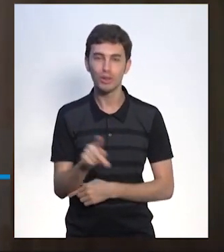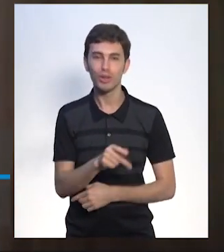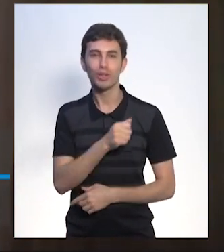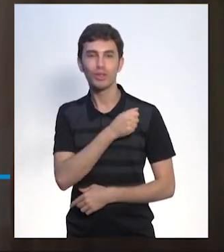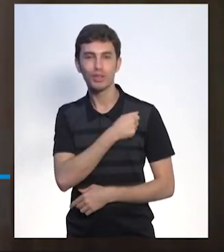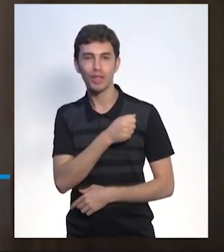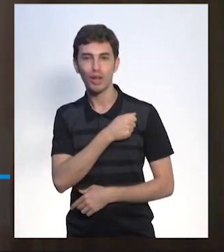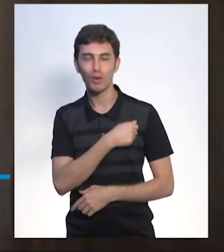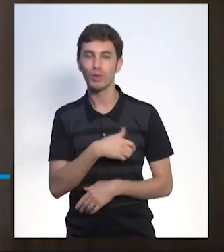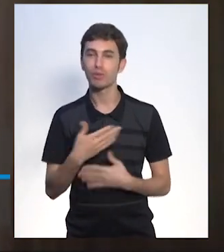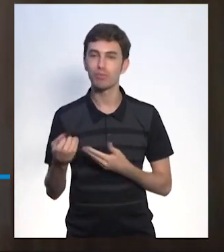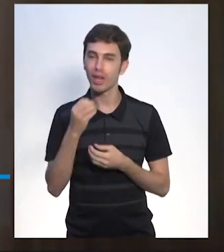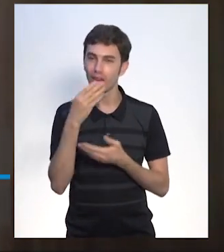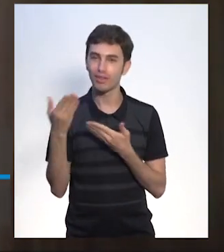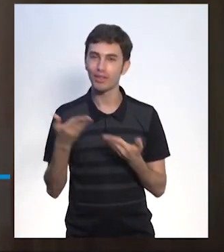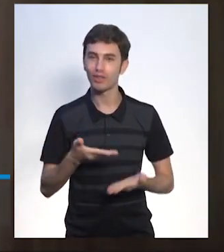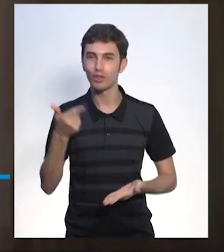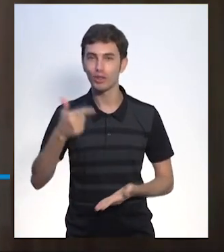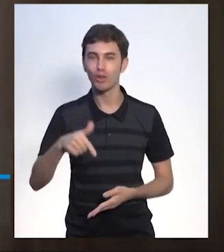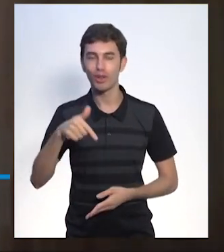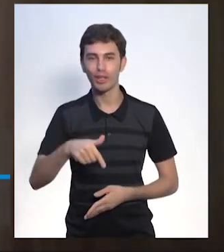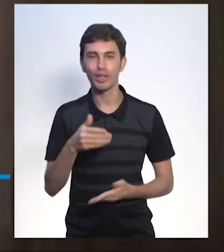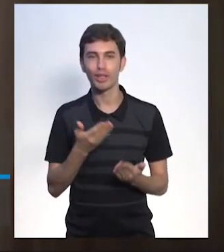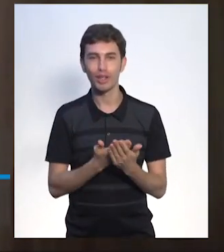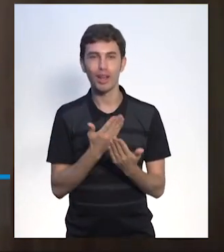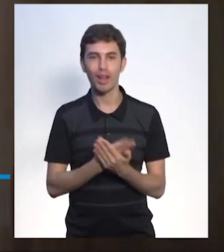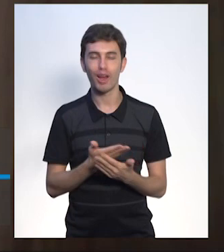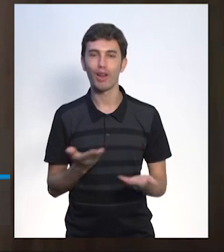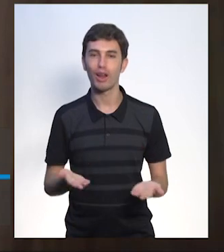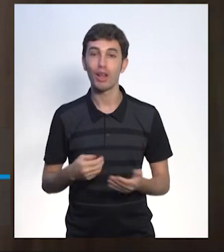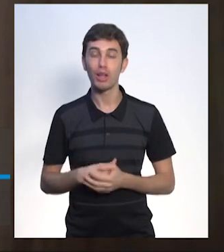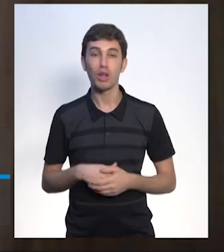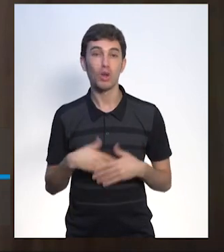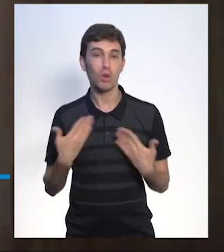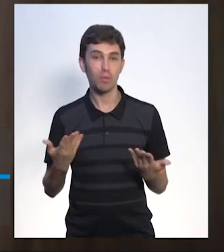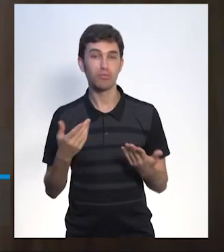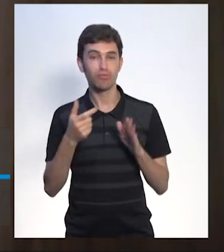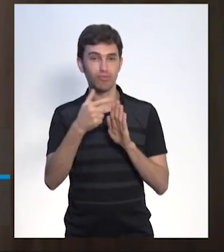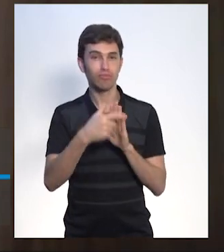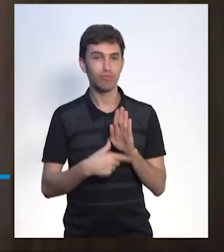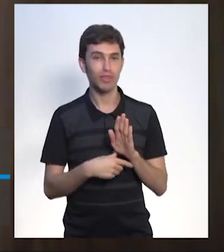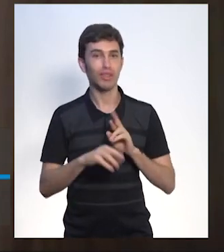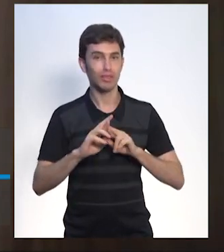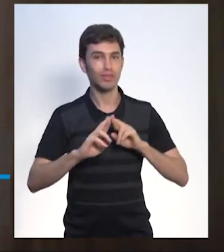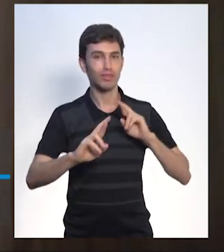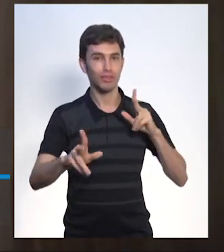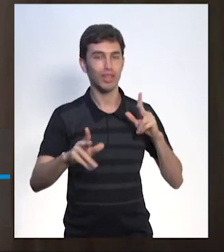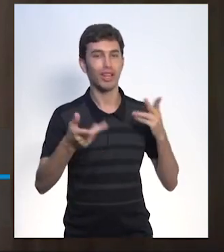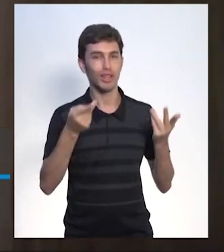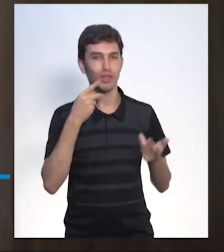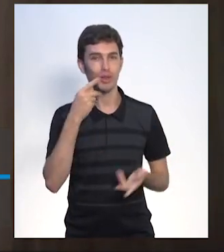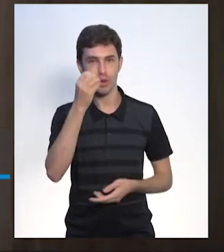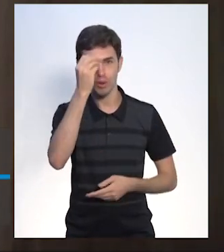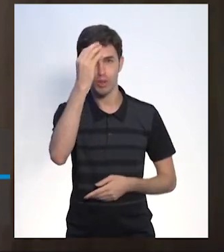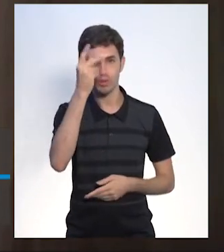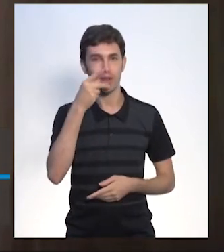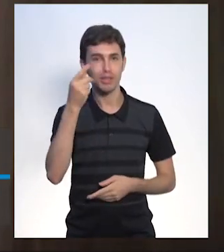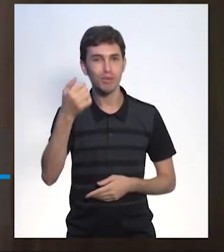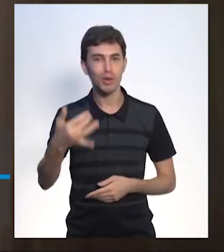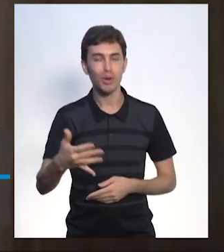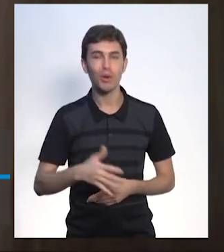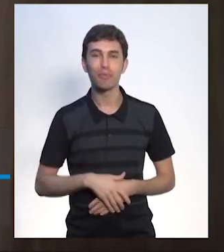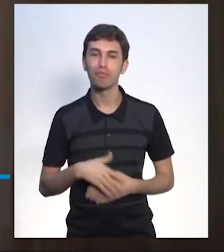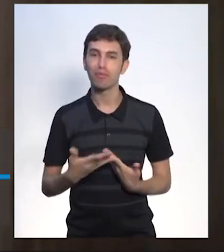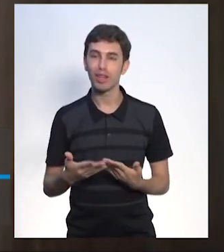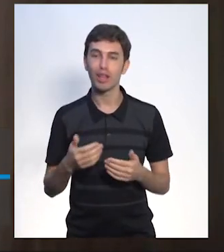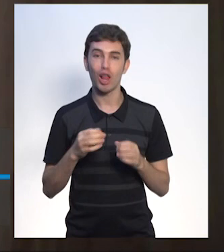Bem-vindos a mais essa aula com a gente. Como o Osmar disse, hoje eu estou num modelo um pouco longe, mais perto, né? Mas é